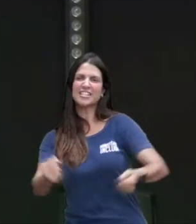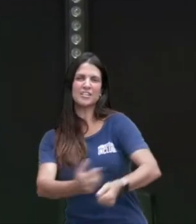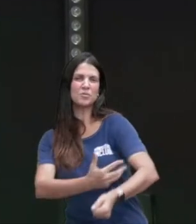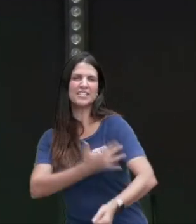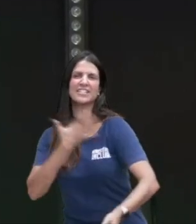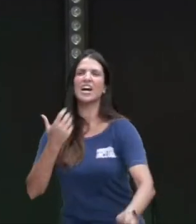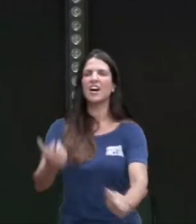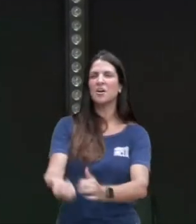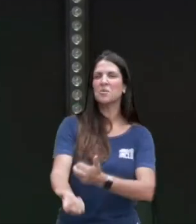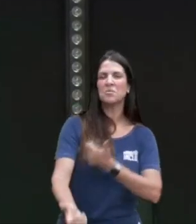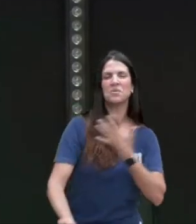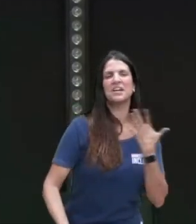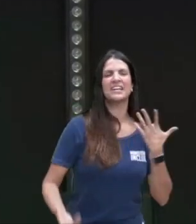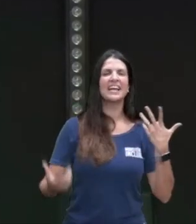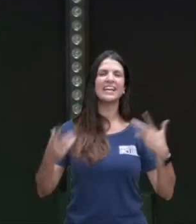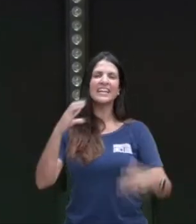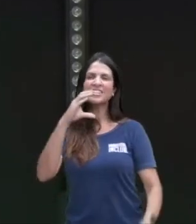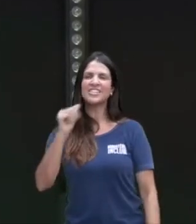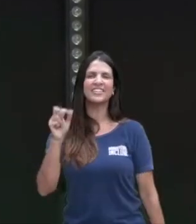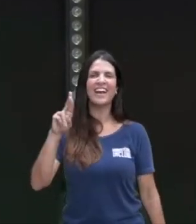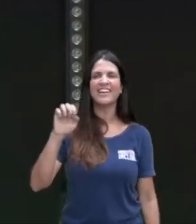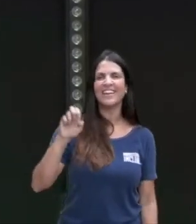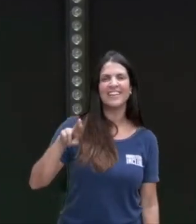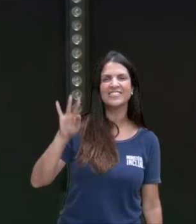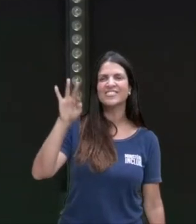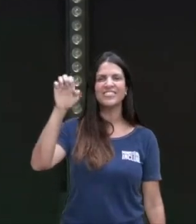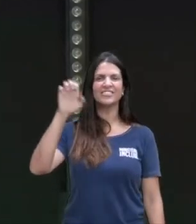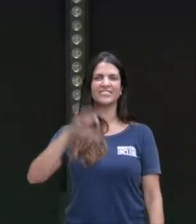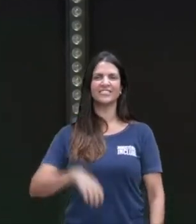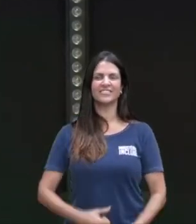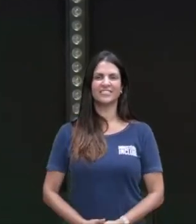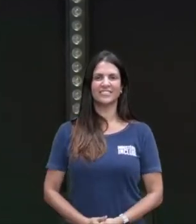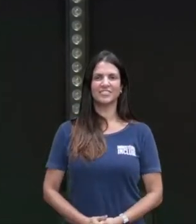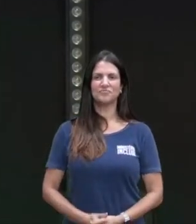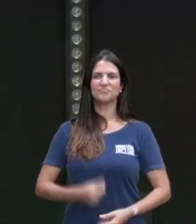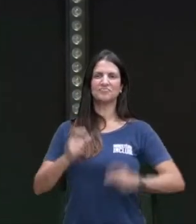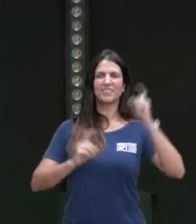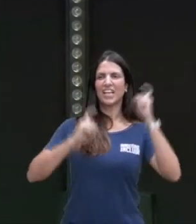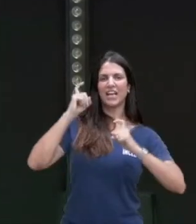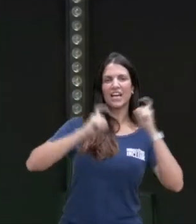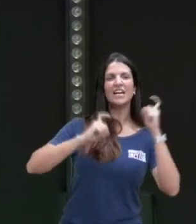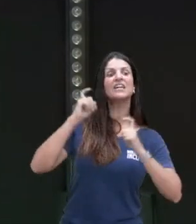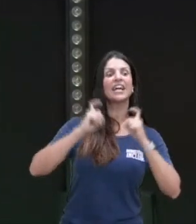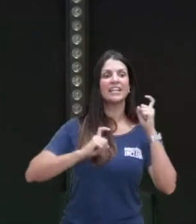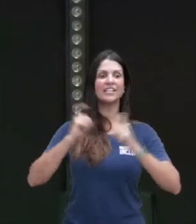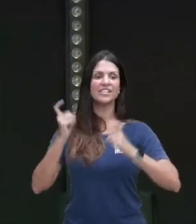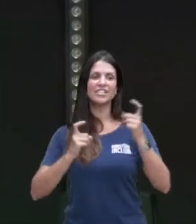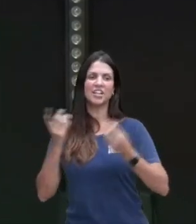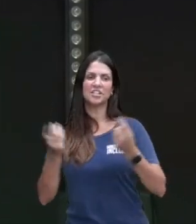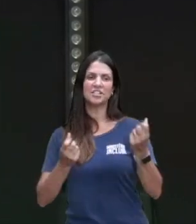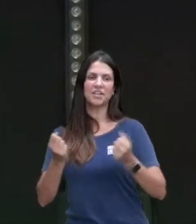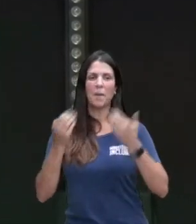necessidade de ter importância uma necessidade de ter dinheiro e a gente faz um monte de lambança sim ou